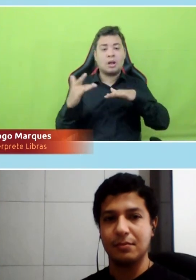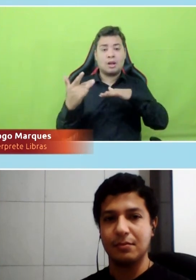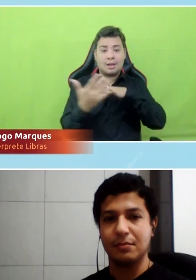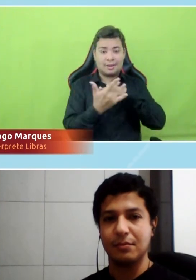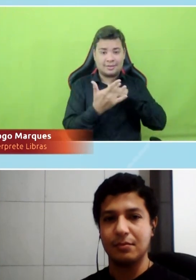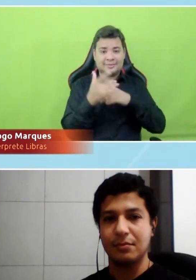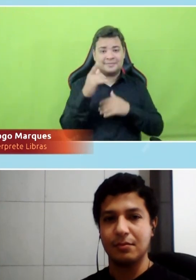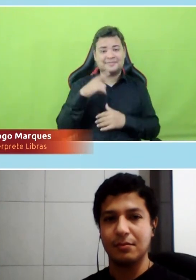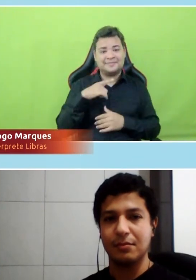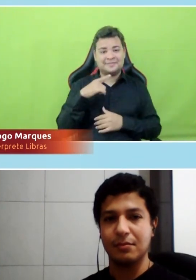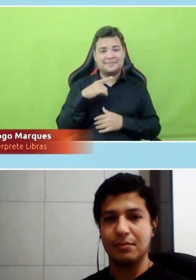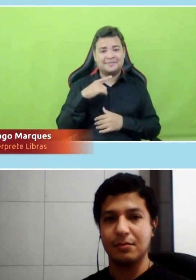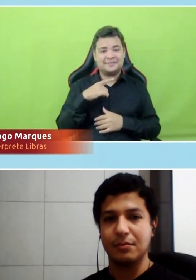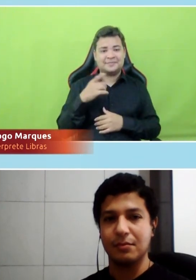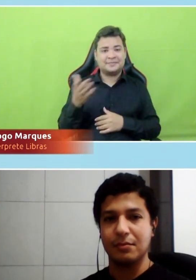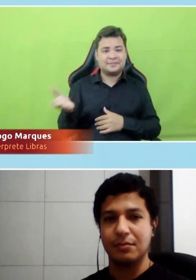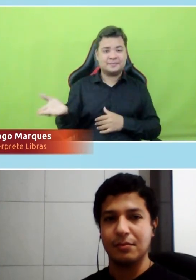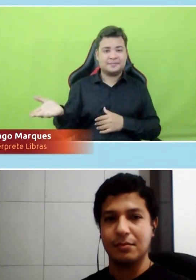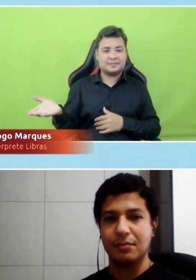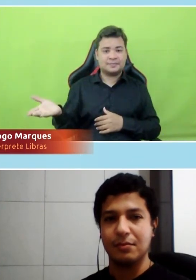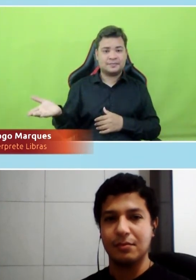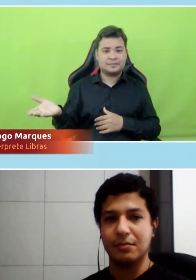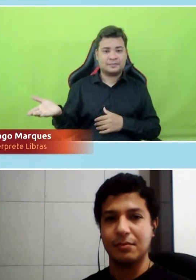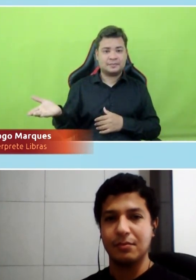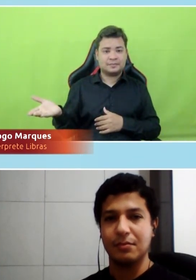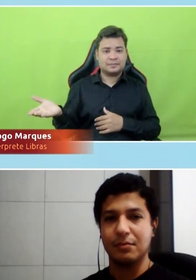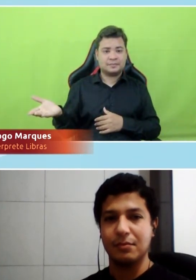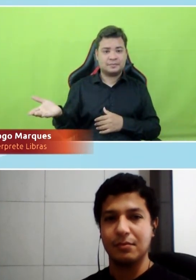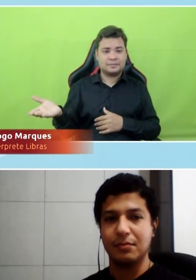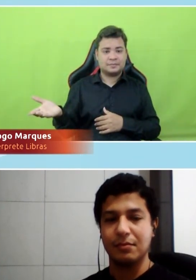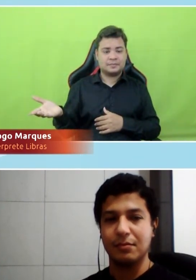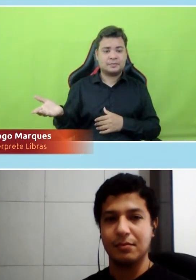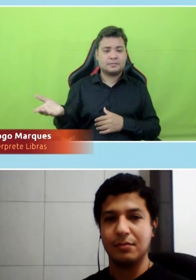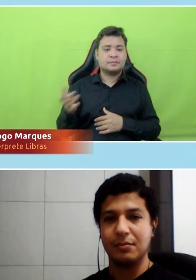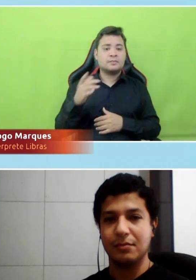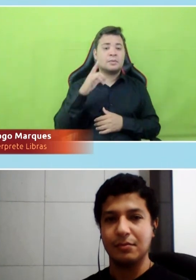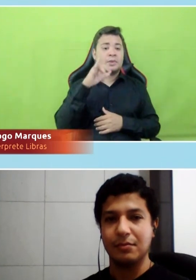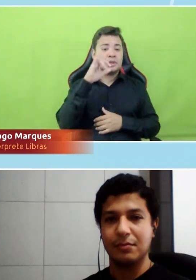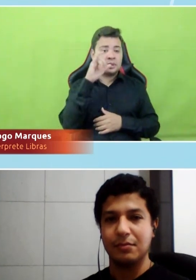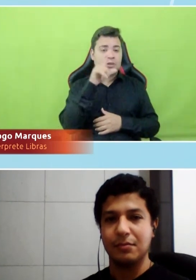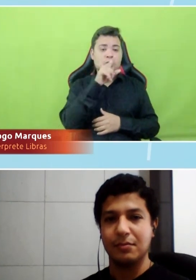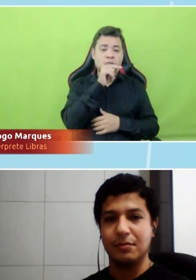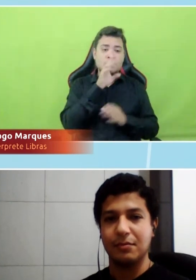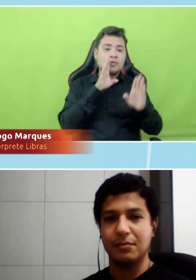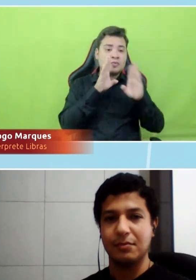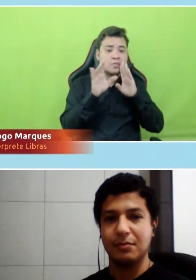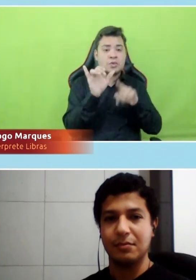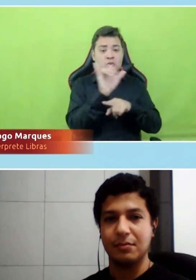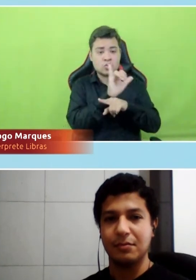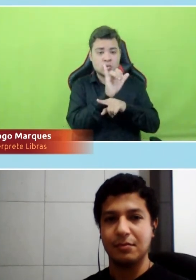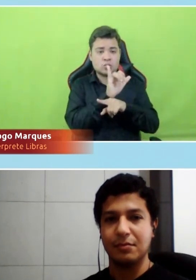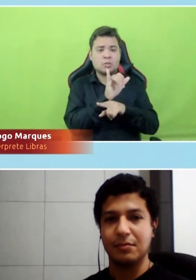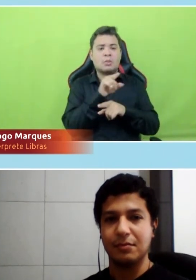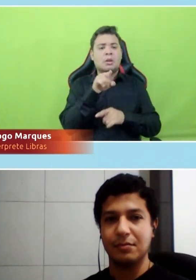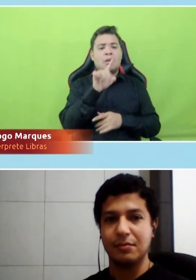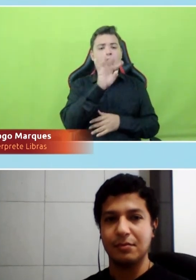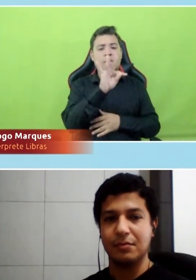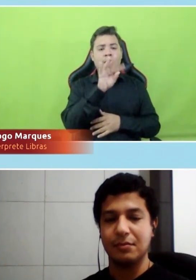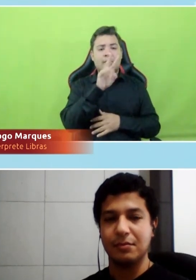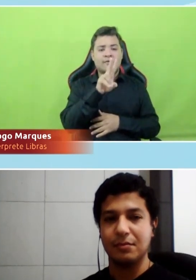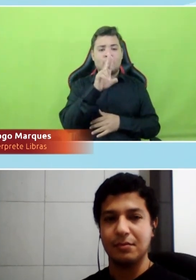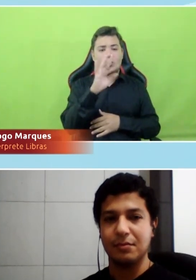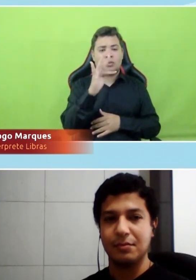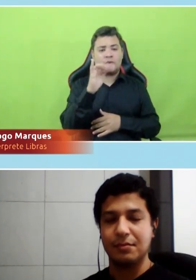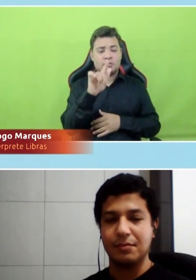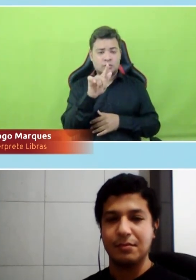das nossas redes. Nós temos Instagram, Twitter, Facebook, YouTube. Só buscar por TV UFG que você encontra a gente lá.